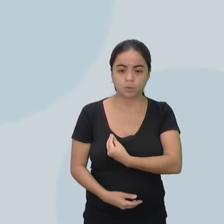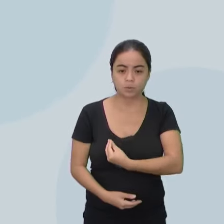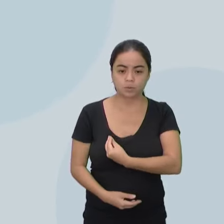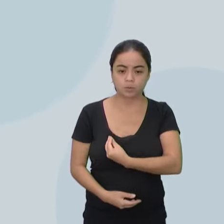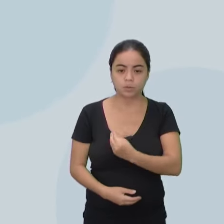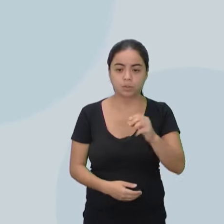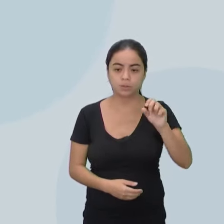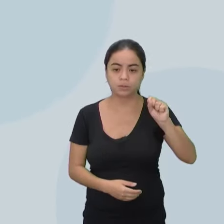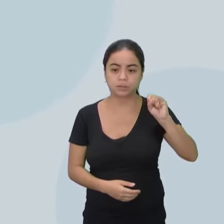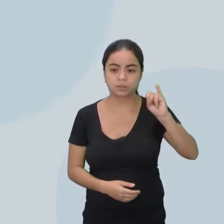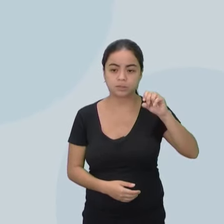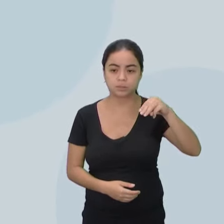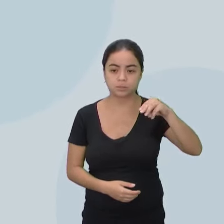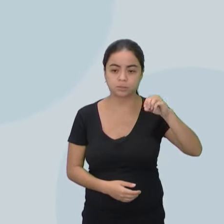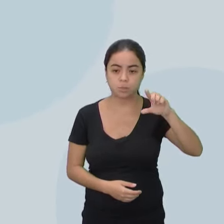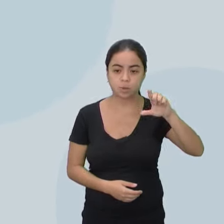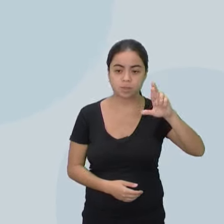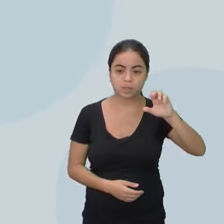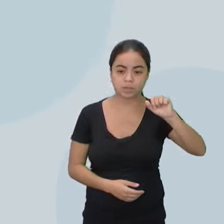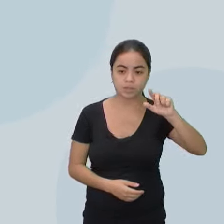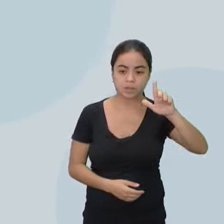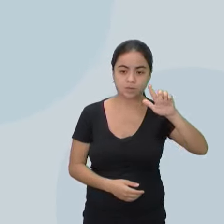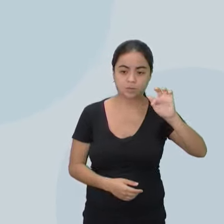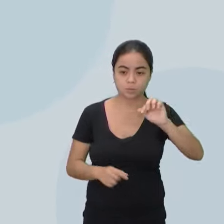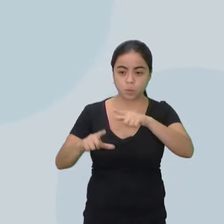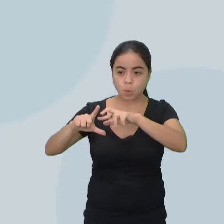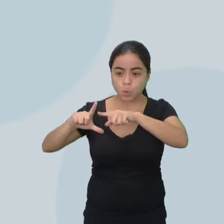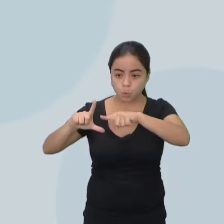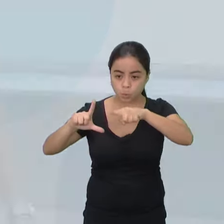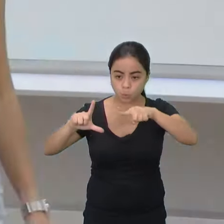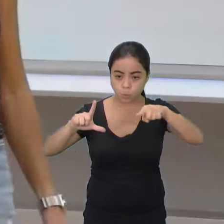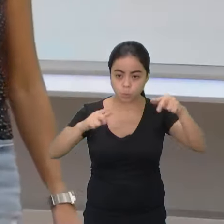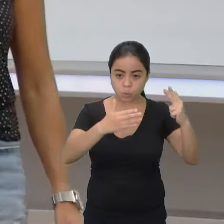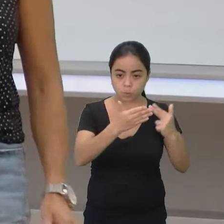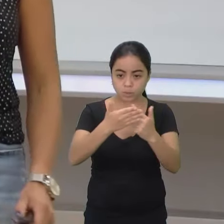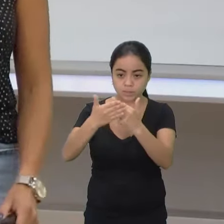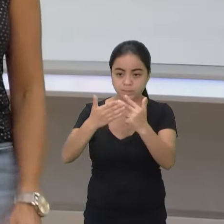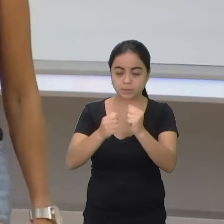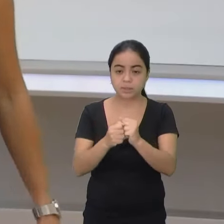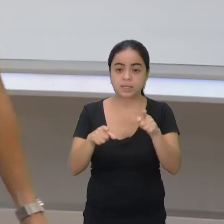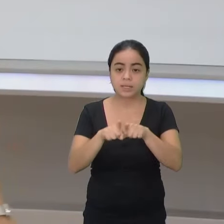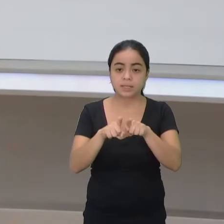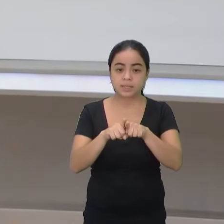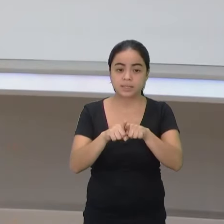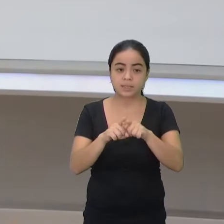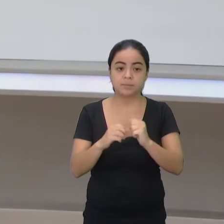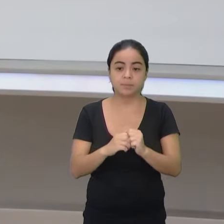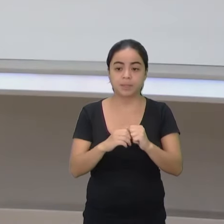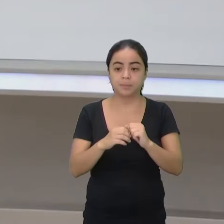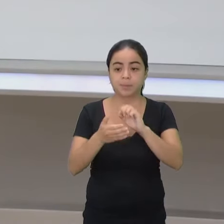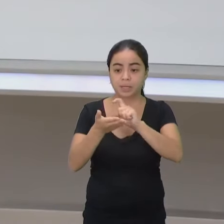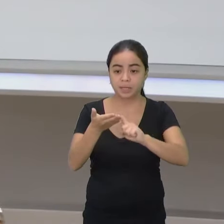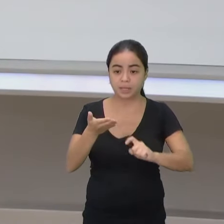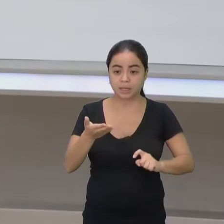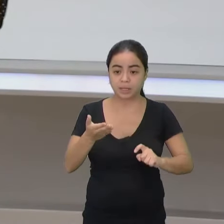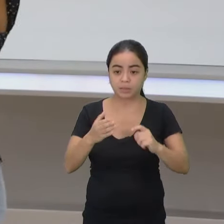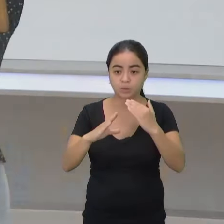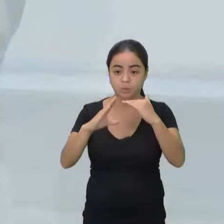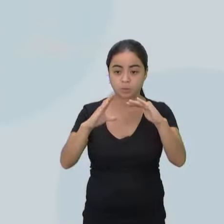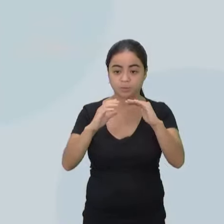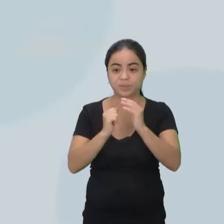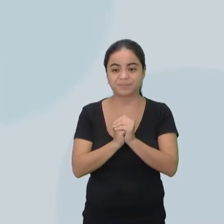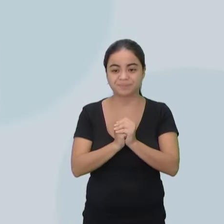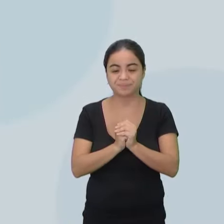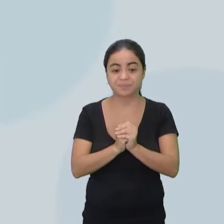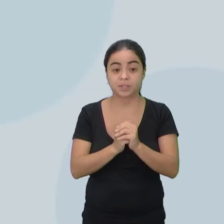do sismógrafo, que é o que a gente estudou hoje, além de você começar a escrever o seu relatório para algum momento você resolver, tá bom? Olhando aqui